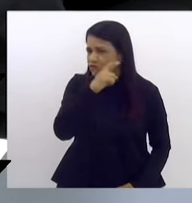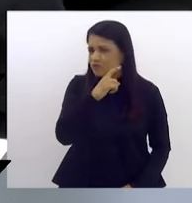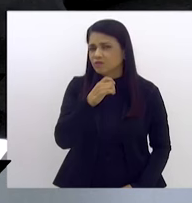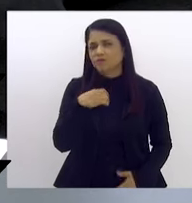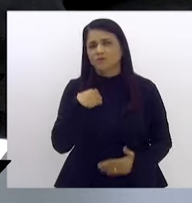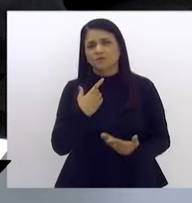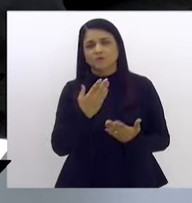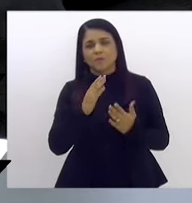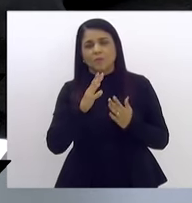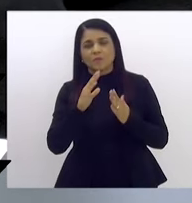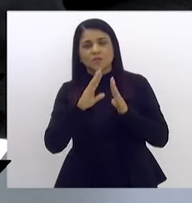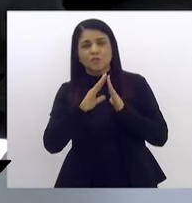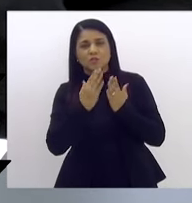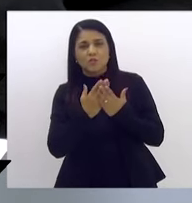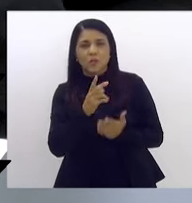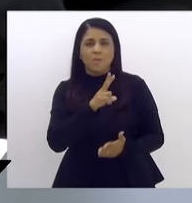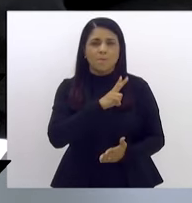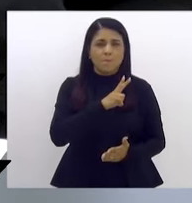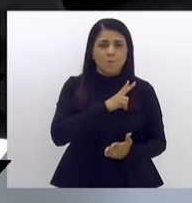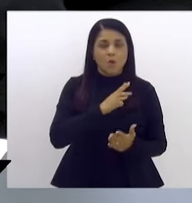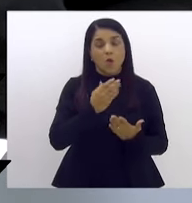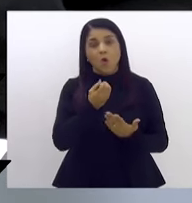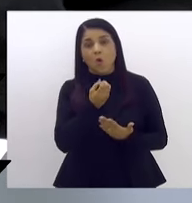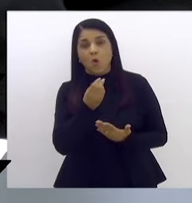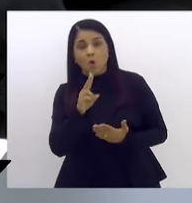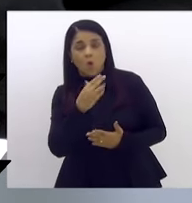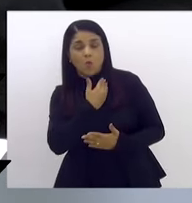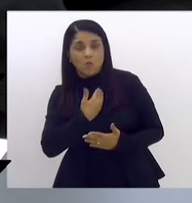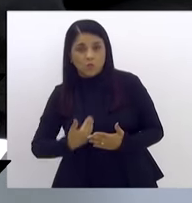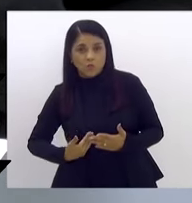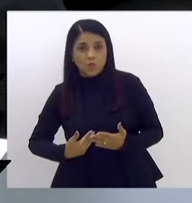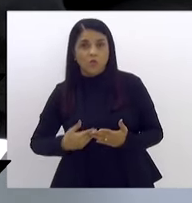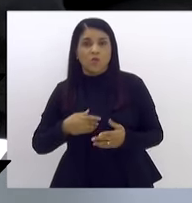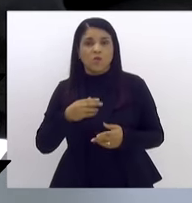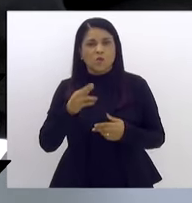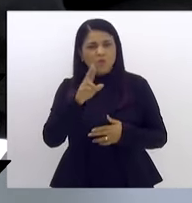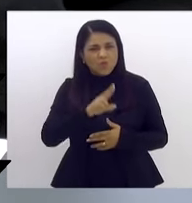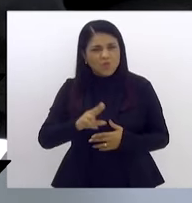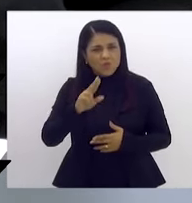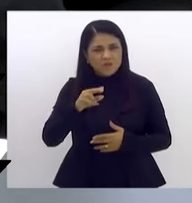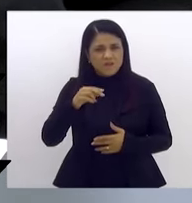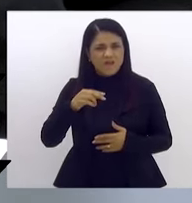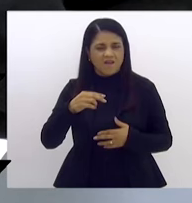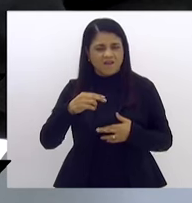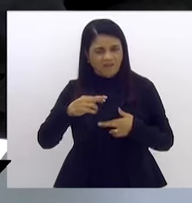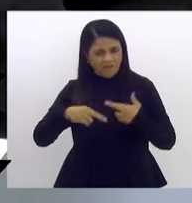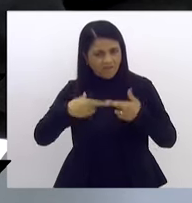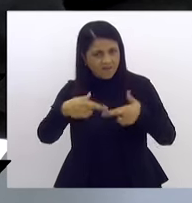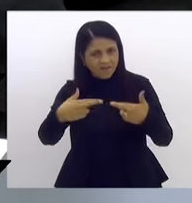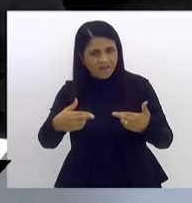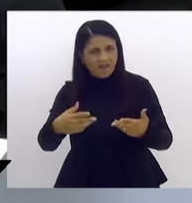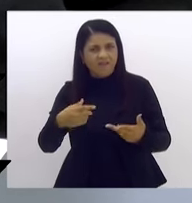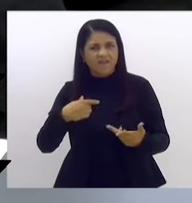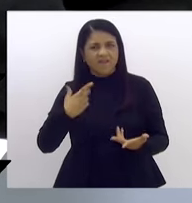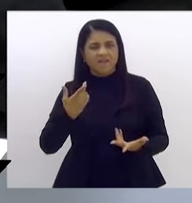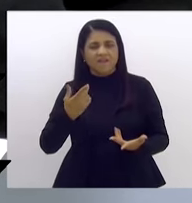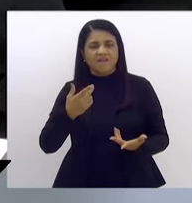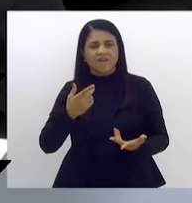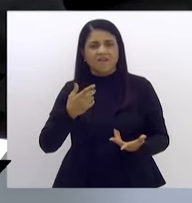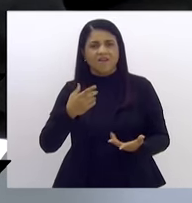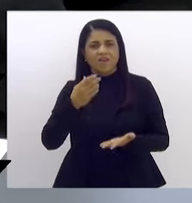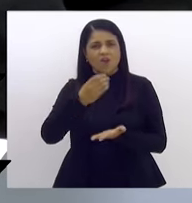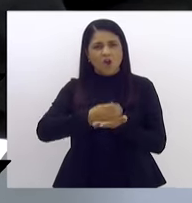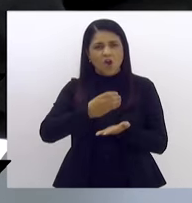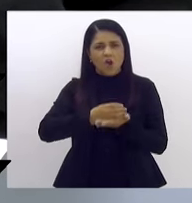prato plástico descartável eu frequento escola pública Visitei duas escolas essa semana nenhuma dessas duas escolas tinha prato ou copo